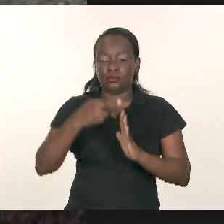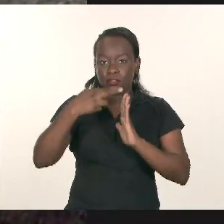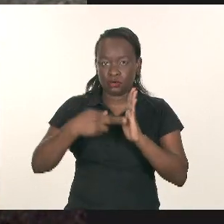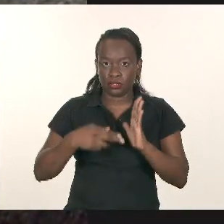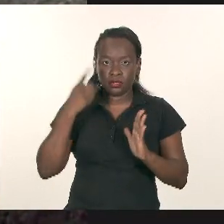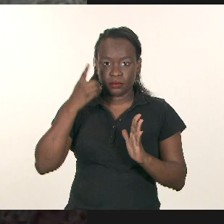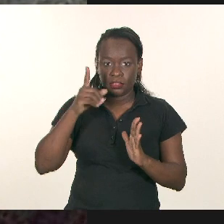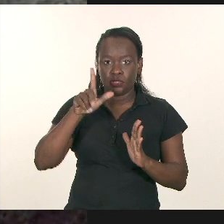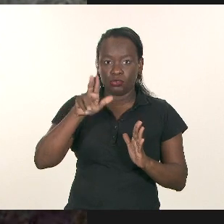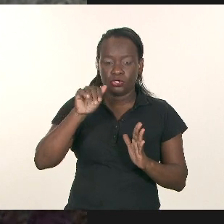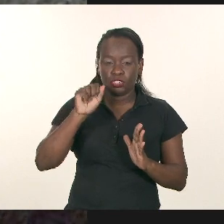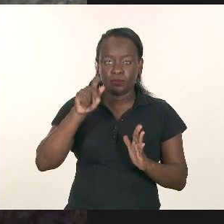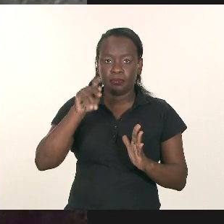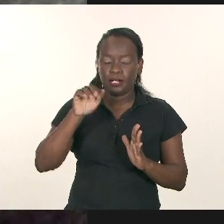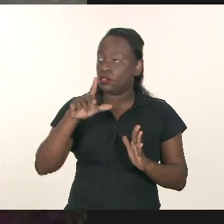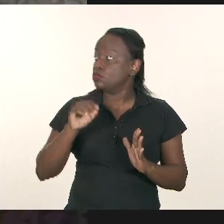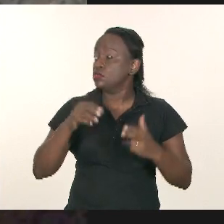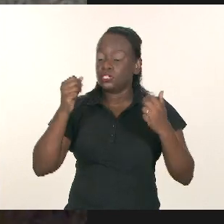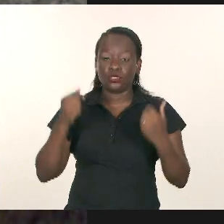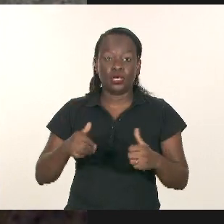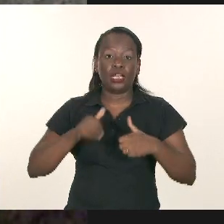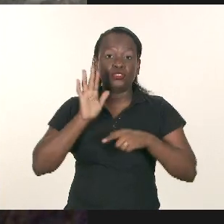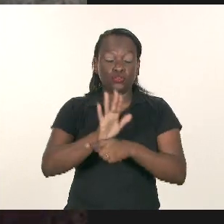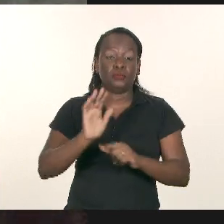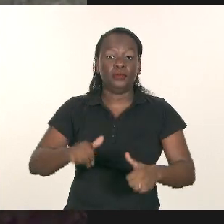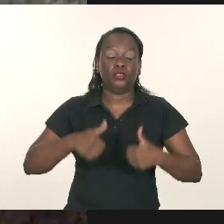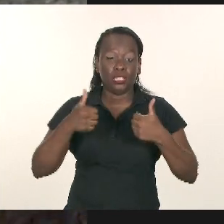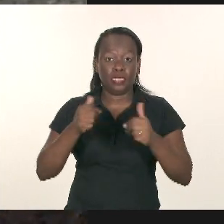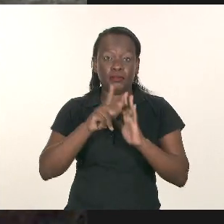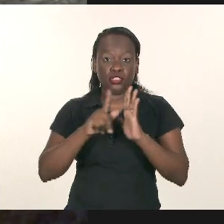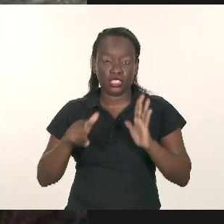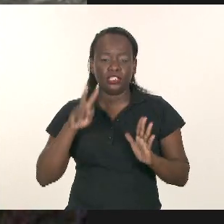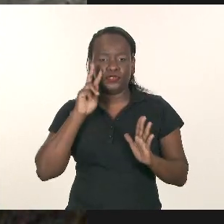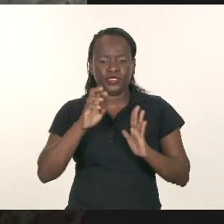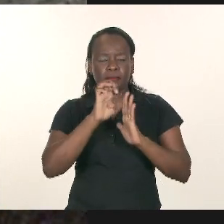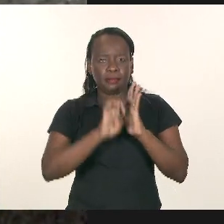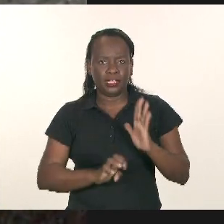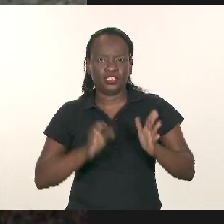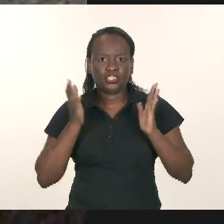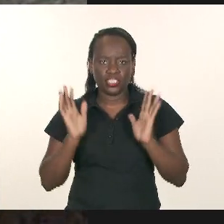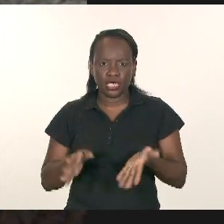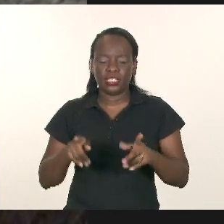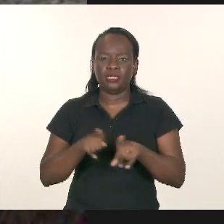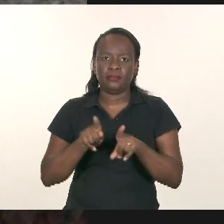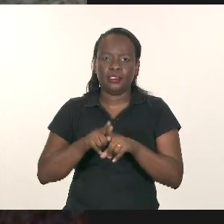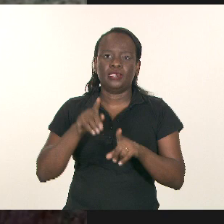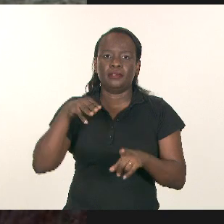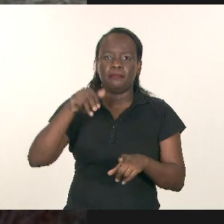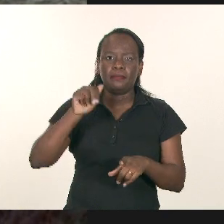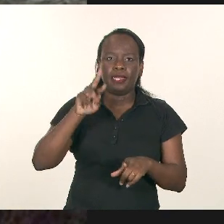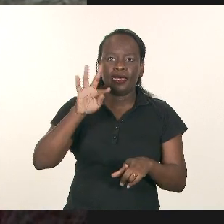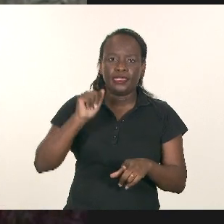relator, deputado Luiz Paulo, que só melhorou o projeto, eu já vi as emendas dele, a deputada Marta Rocha na Comissão de Saúde, a